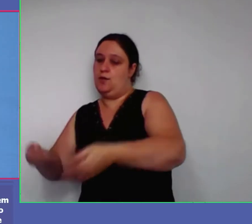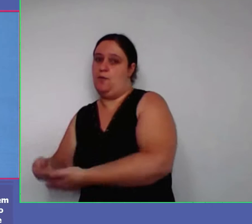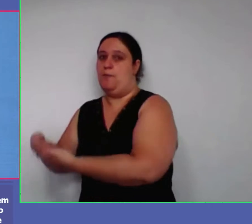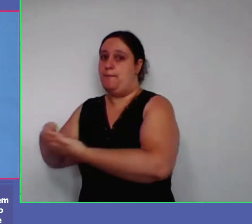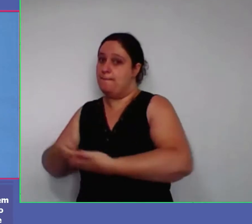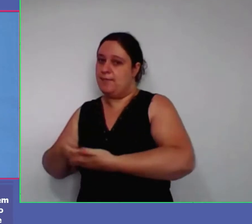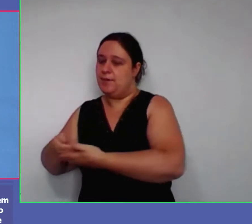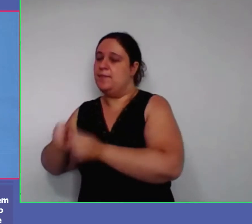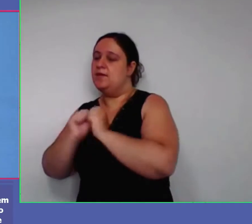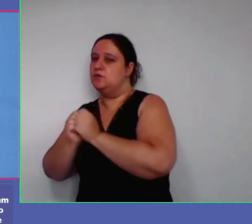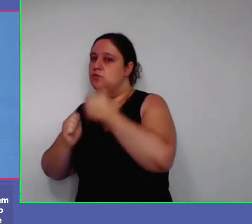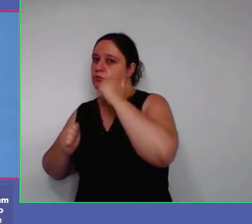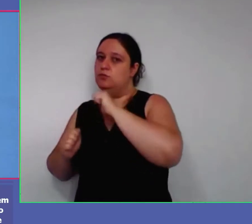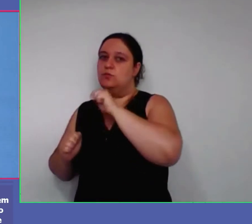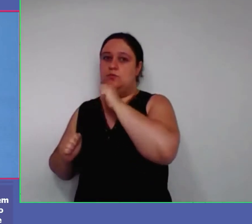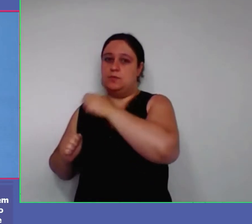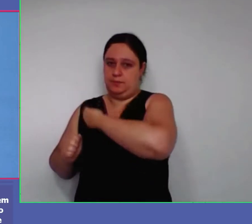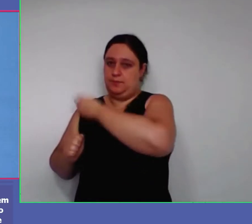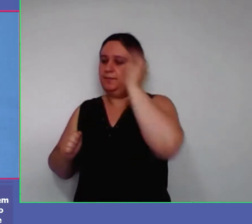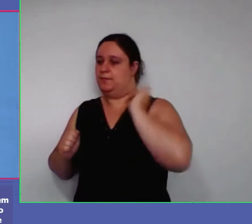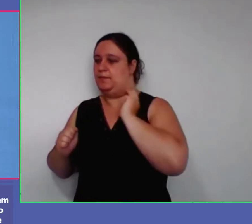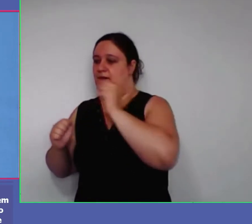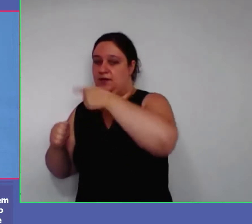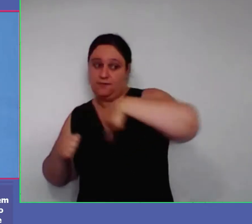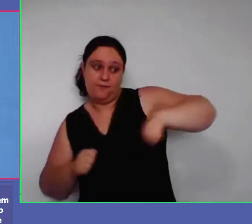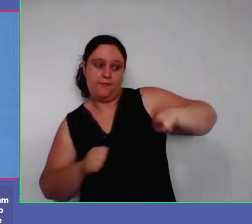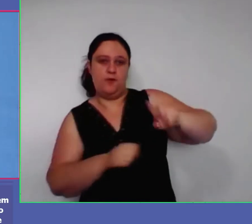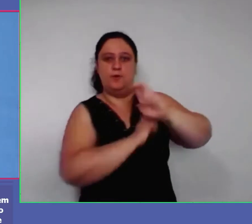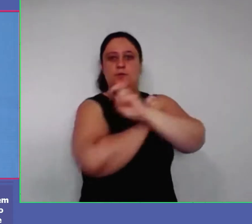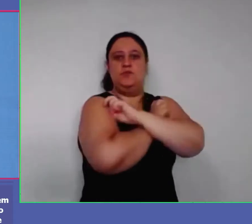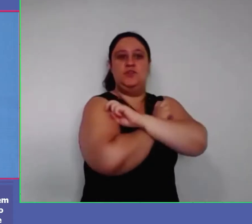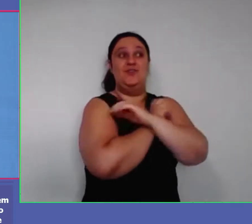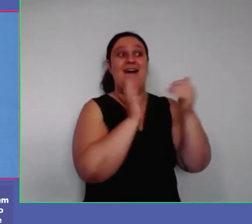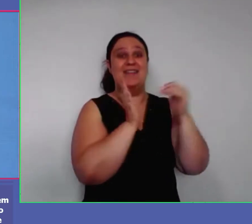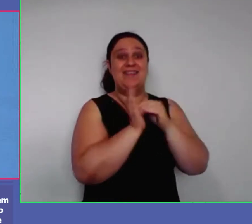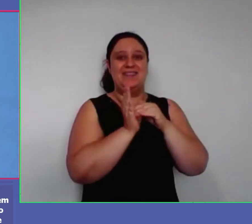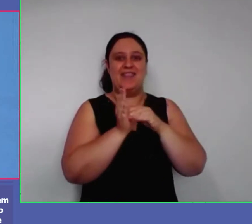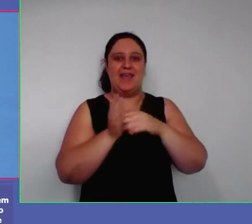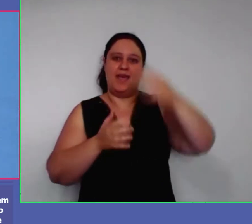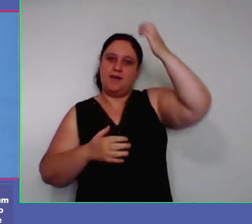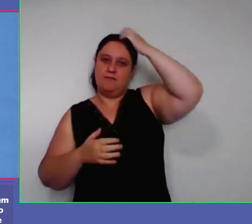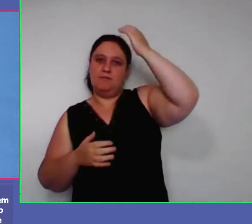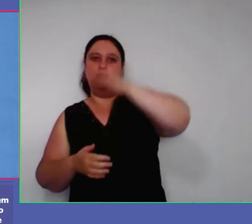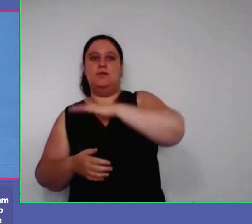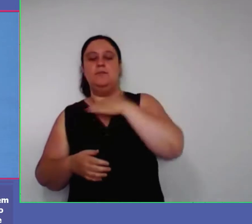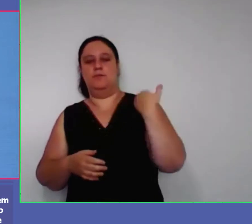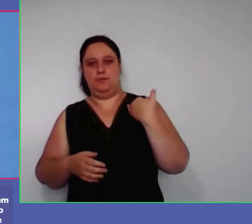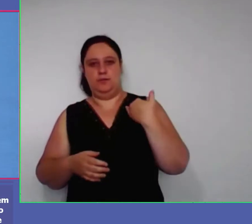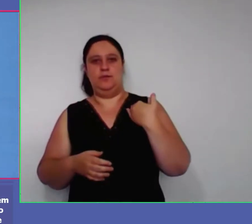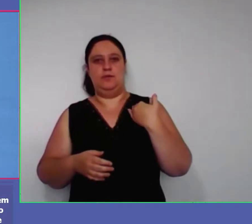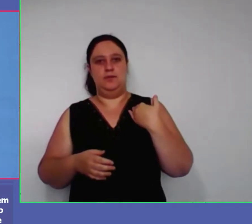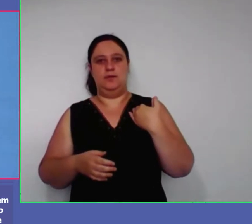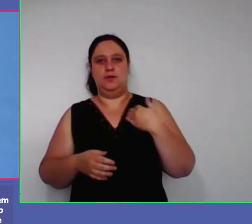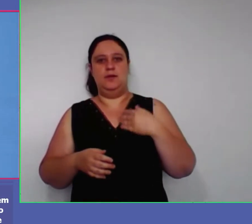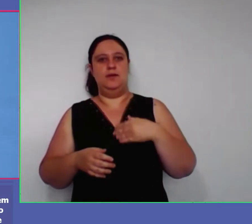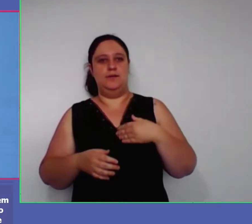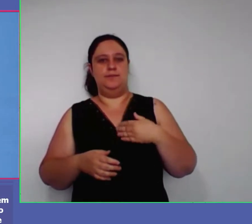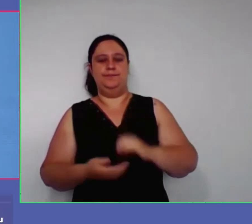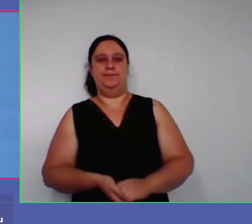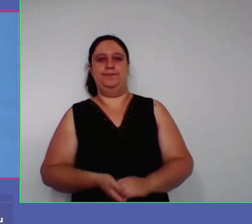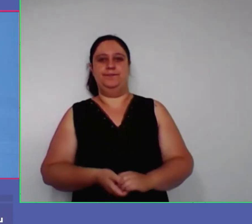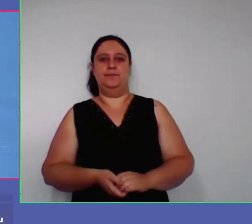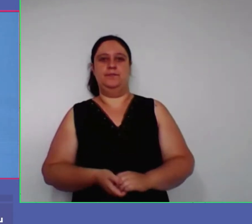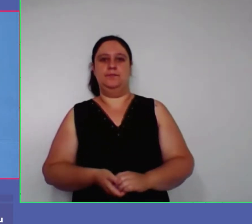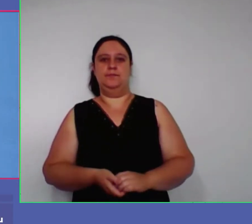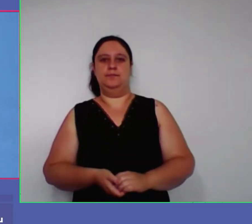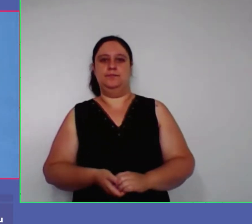ficou até a morte de Herodes, para que se cumprisse o que fora dito pelo Senhor por intermédio do profeta: do